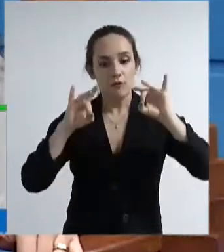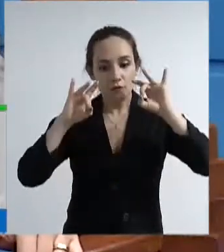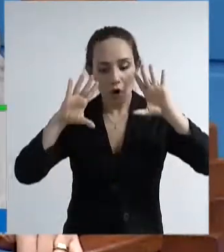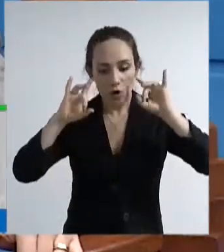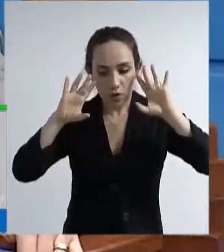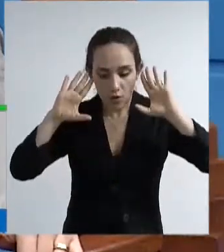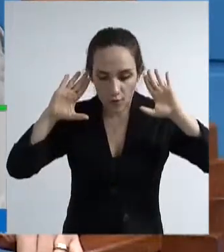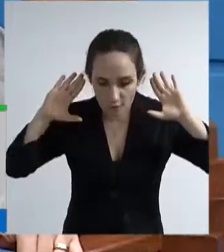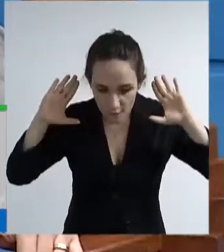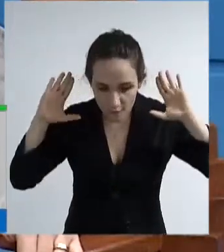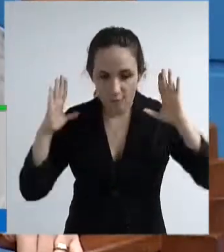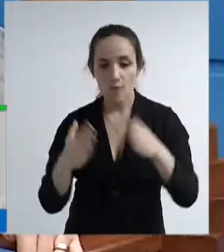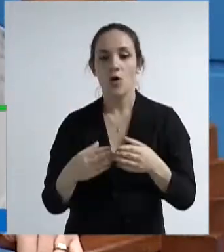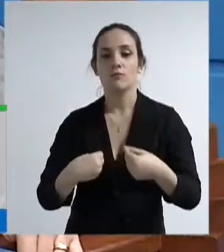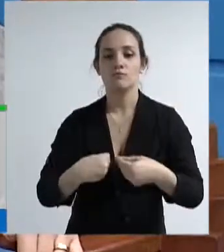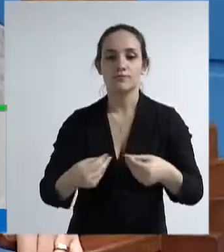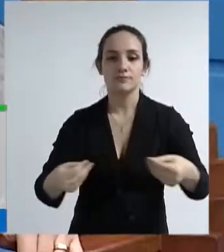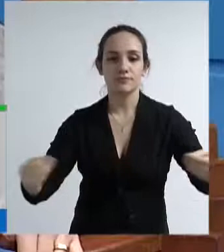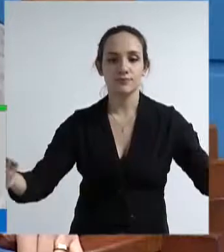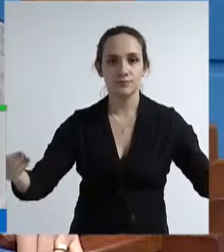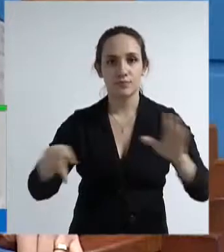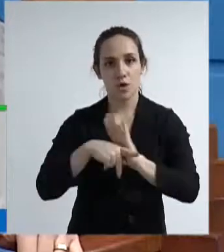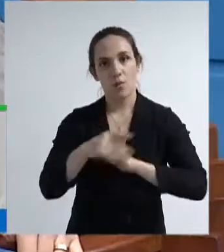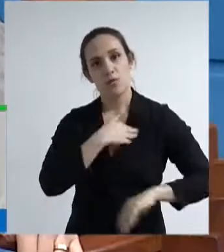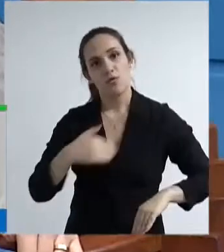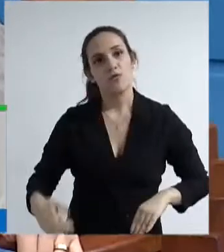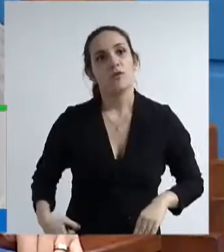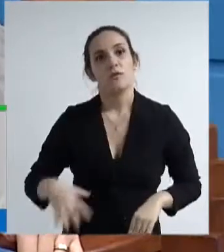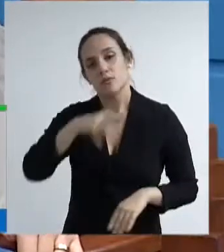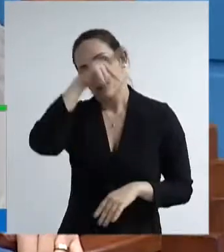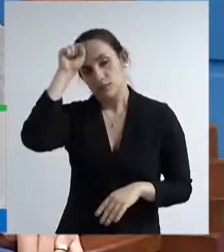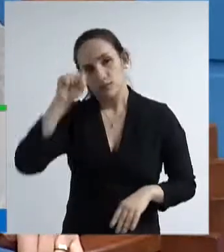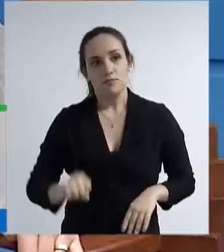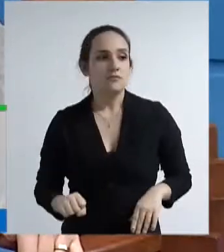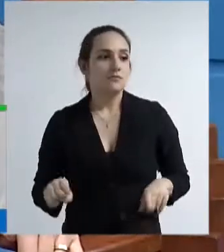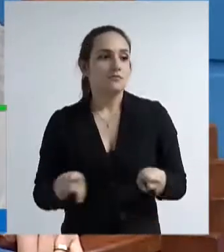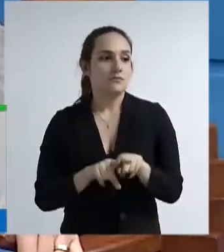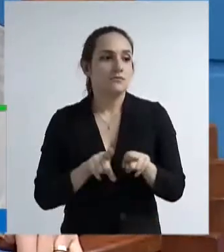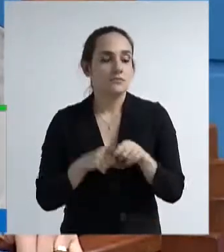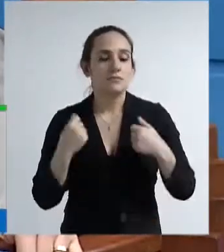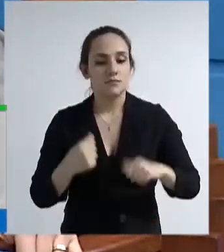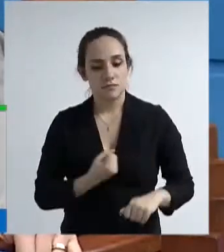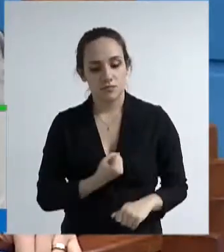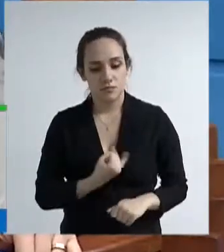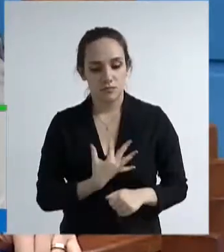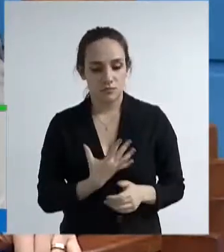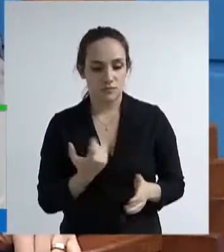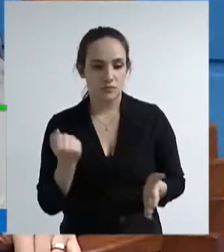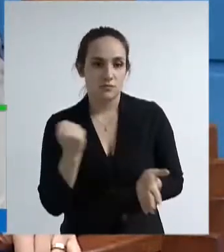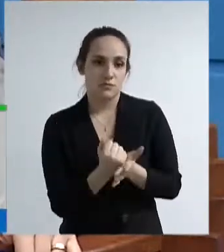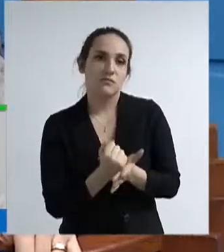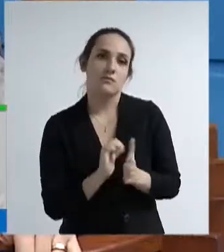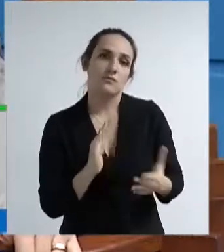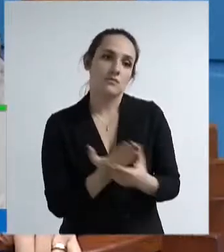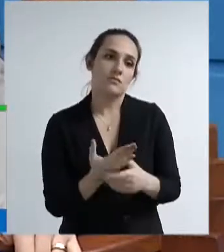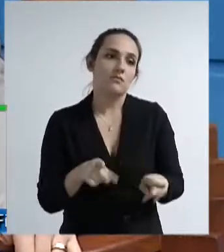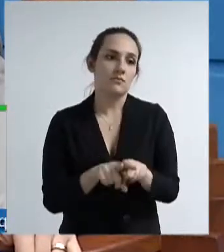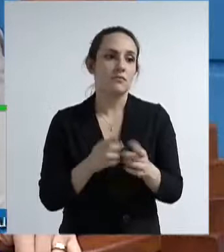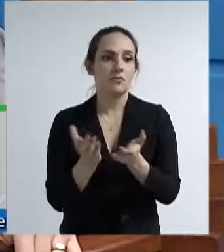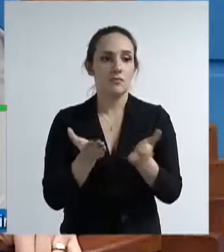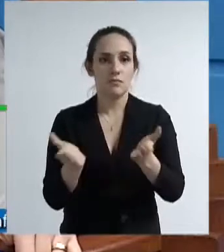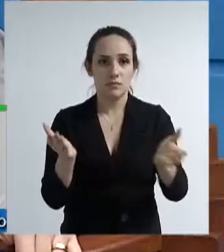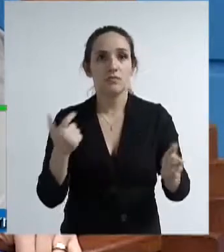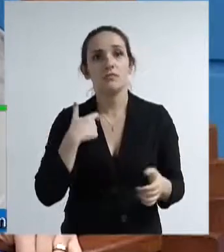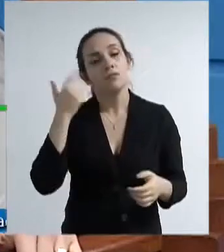ao fornecimento para o Estado de Mato Grosso do Sul. E ali embaixo também virá o número do processo e da licitação. Isso